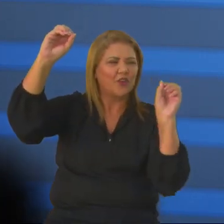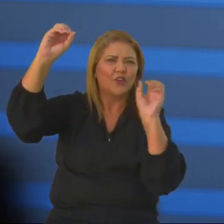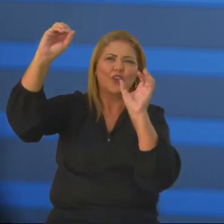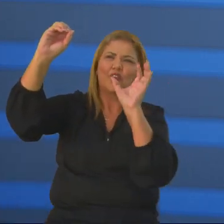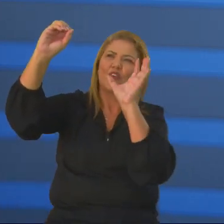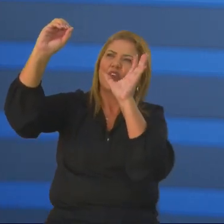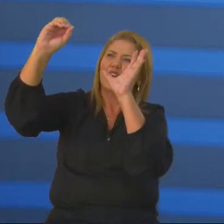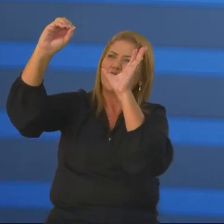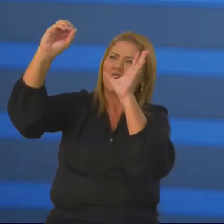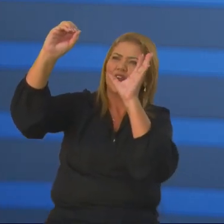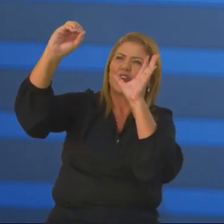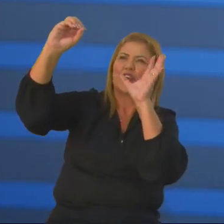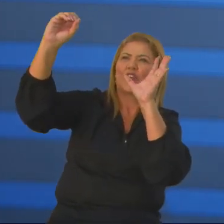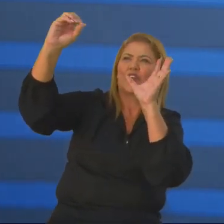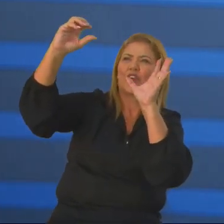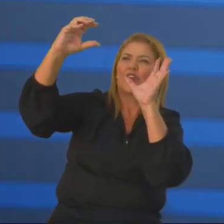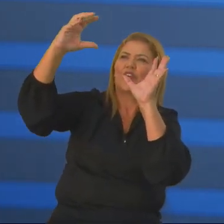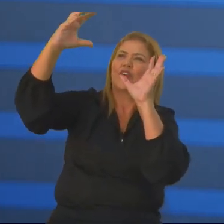amarelo,